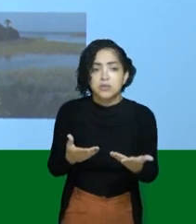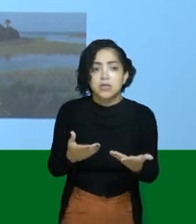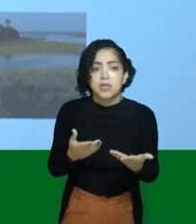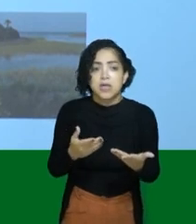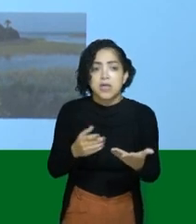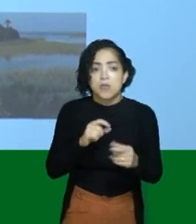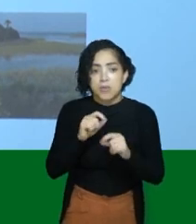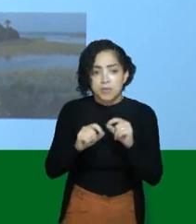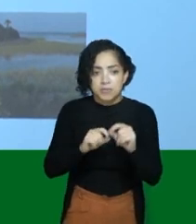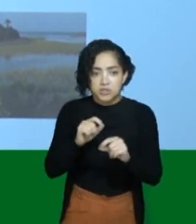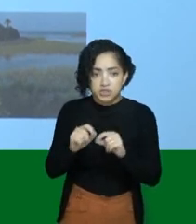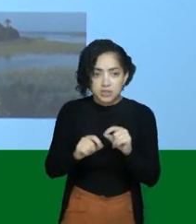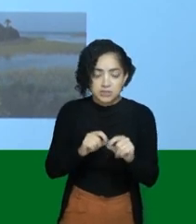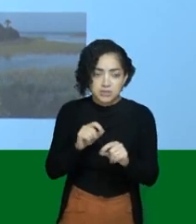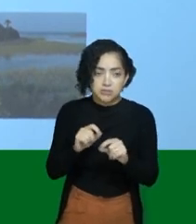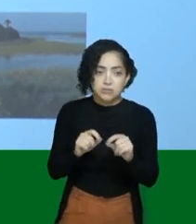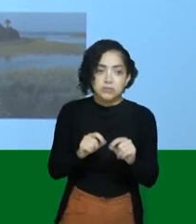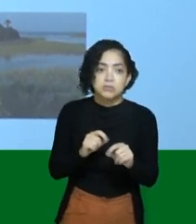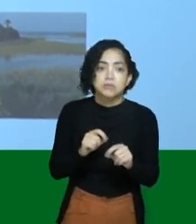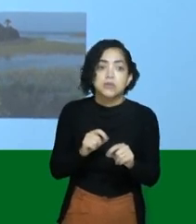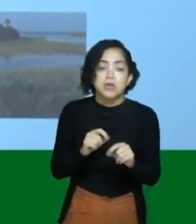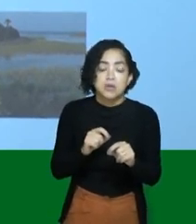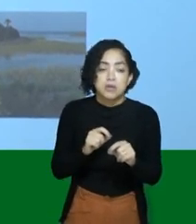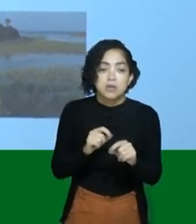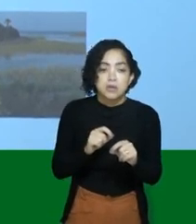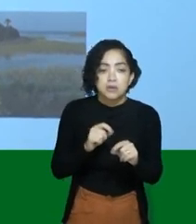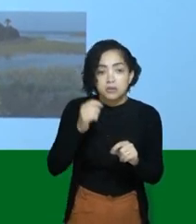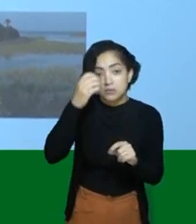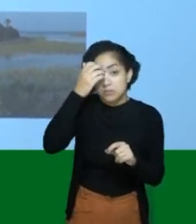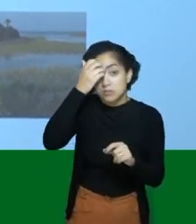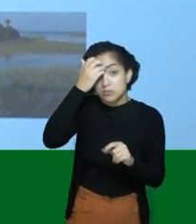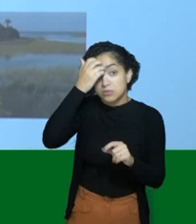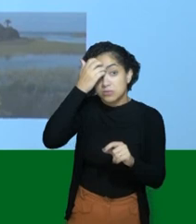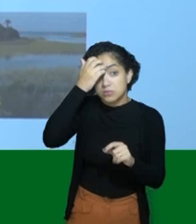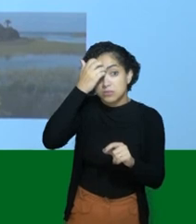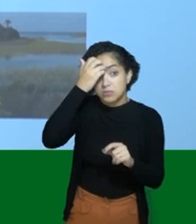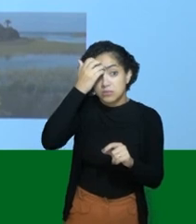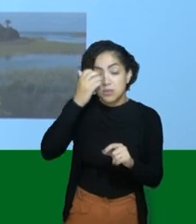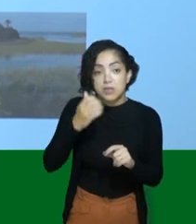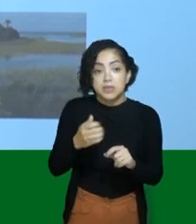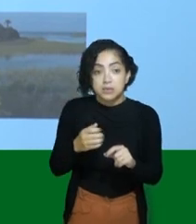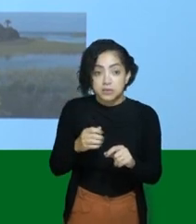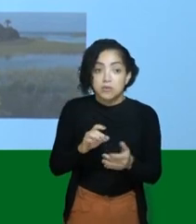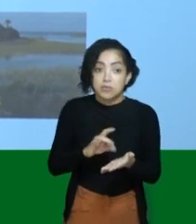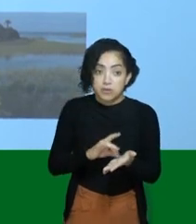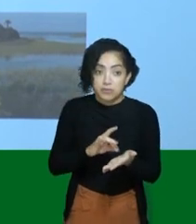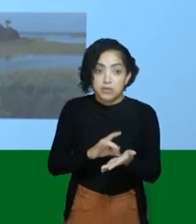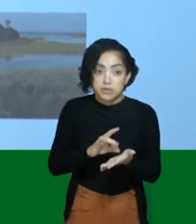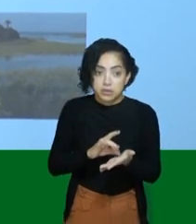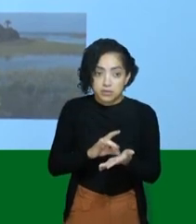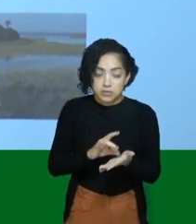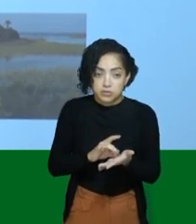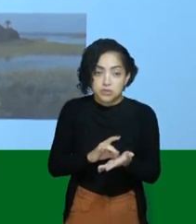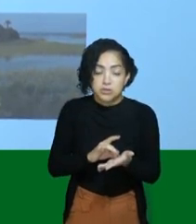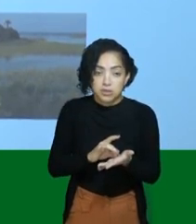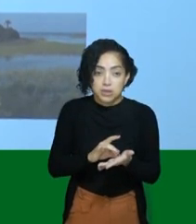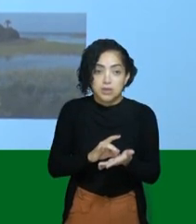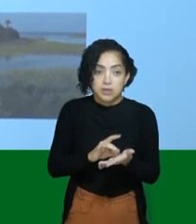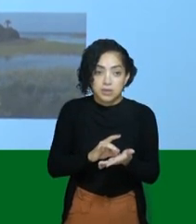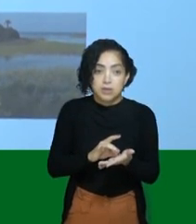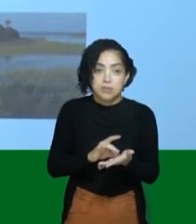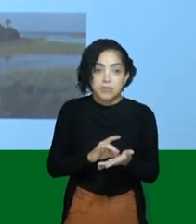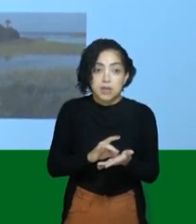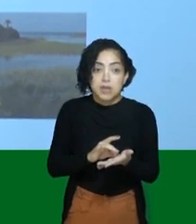que envolve mesmo mais políticas públicas de alto nível, né? Então, realmente é